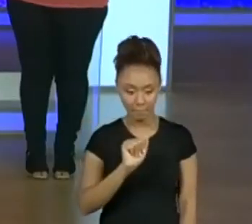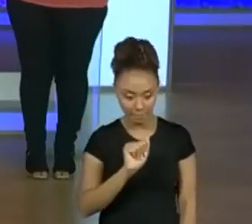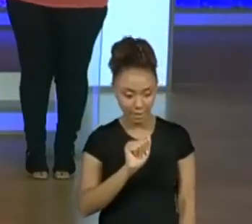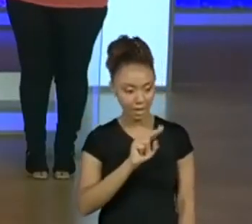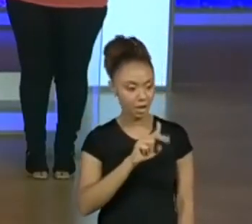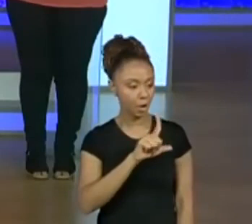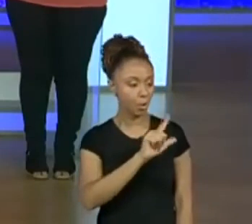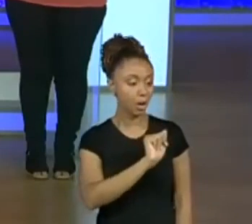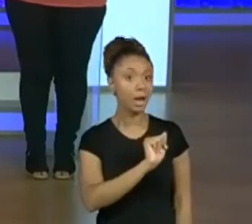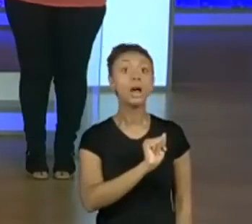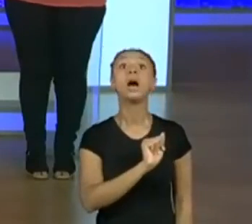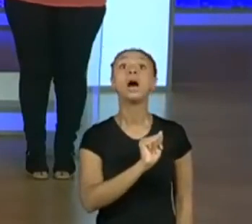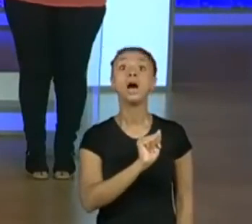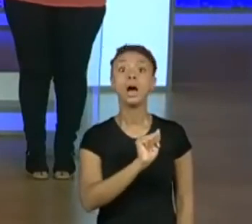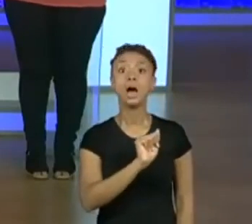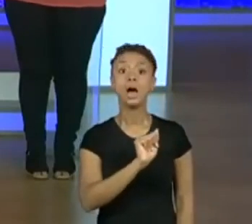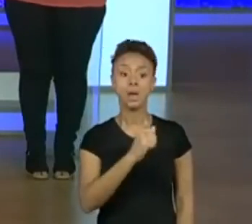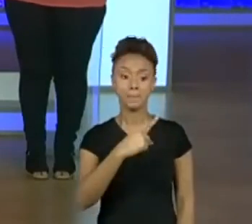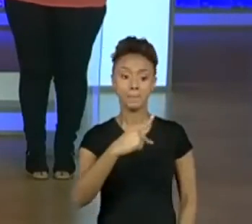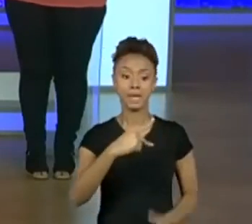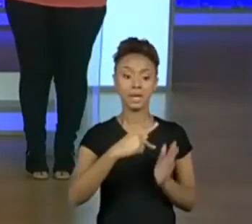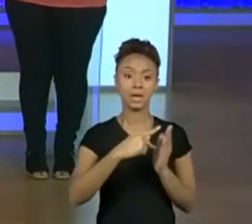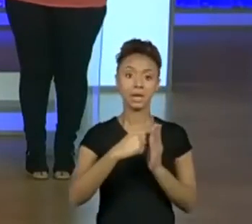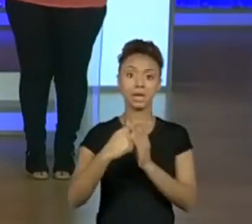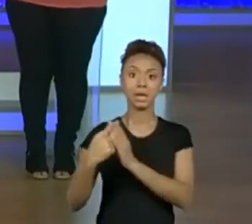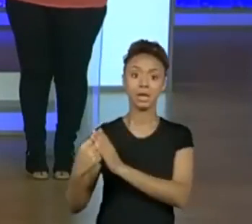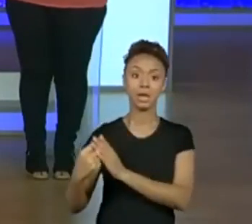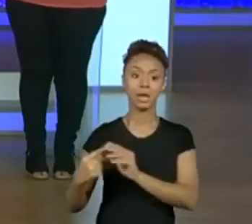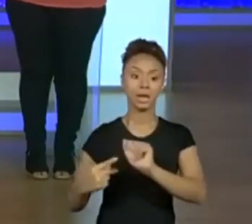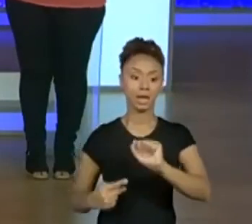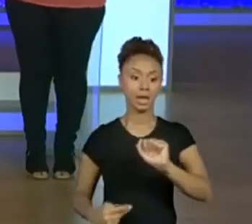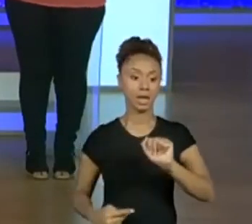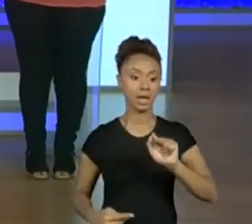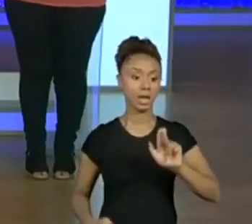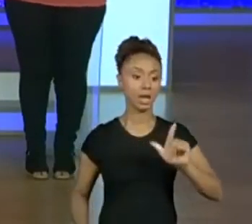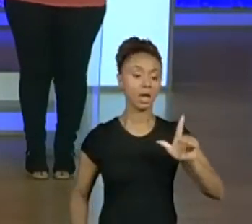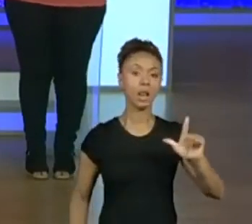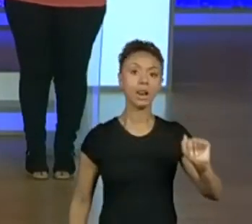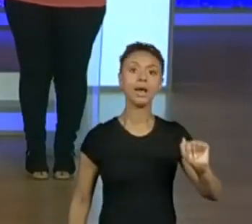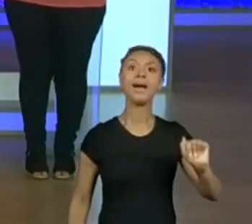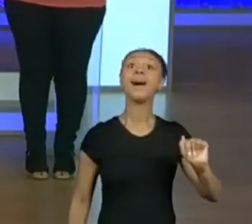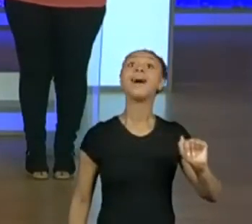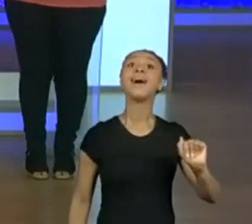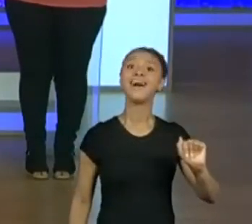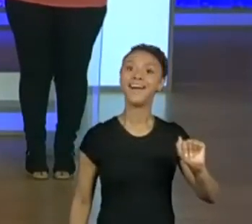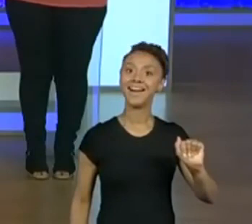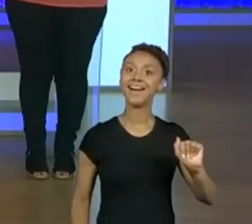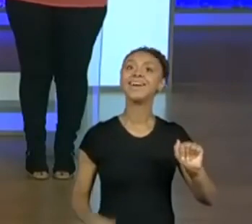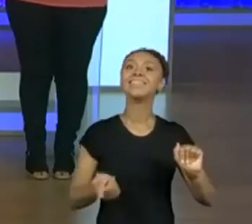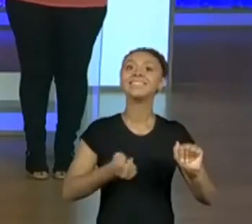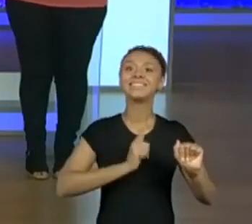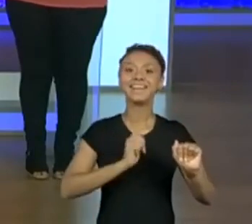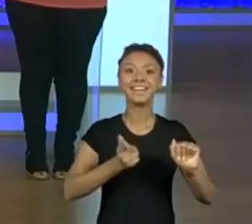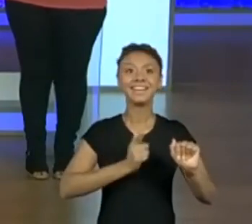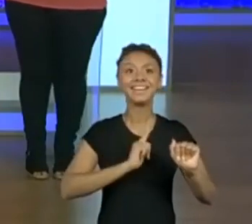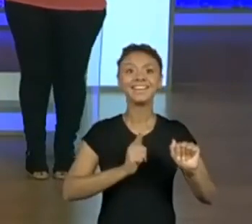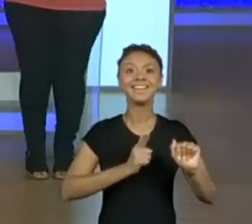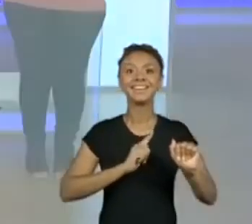palavra... aula. Opa, com a borracha a gente não escreve nada. Aula.